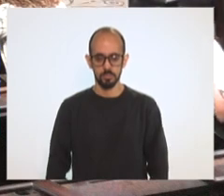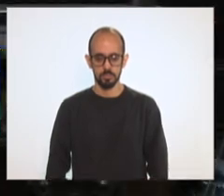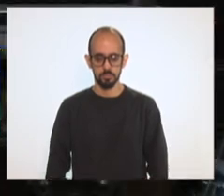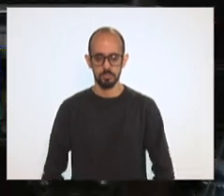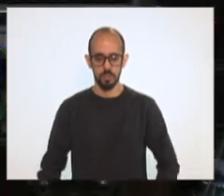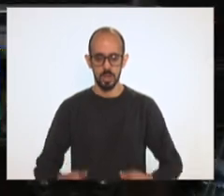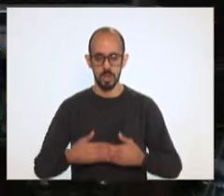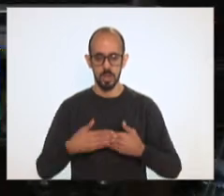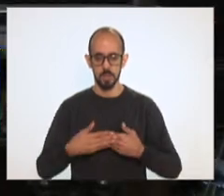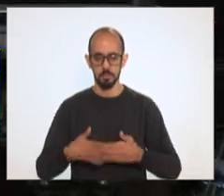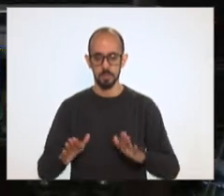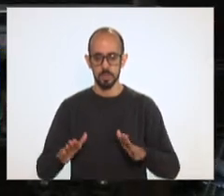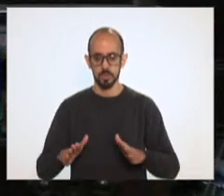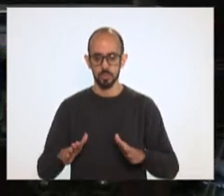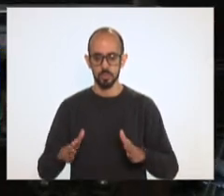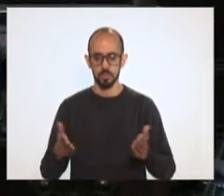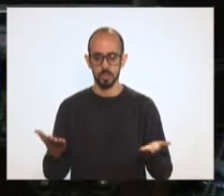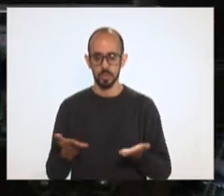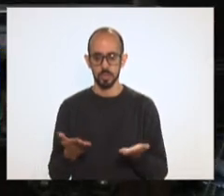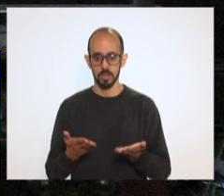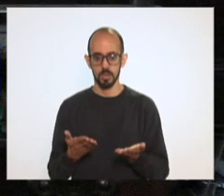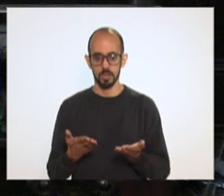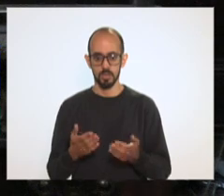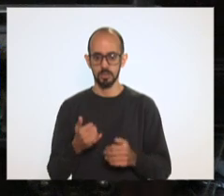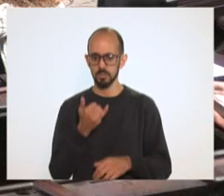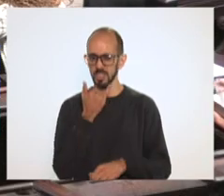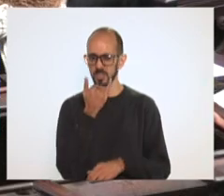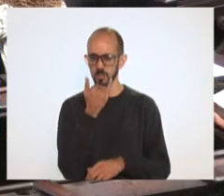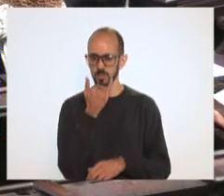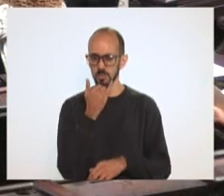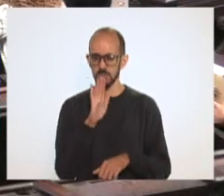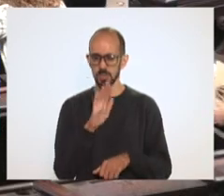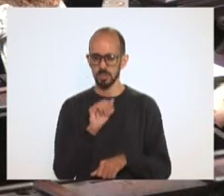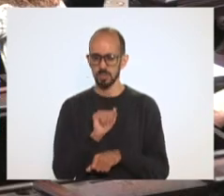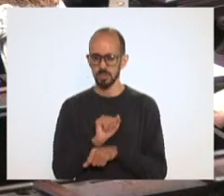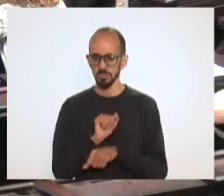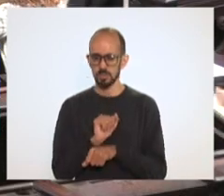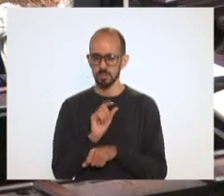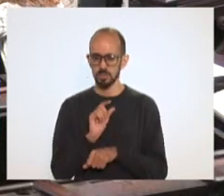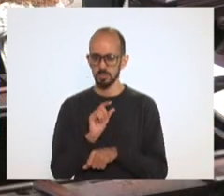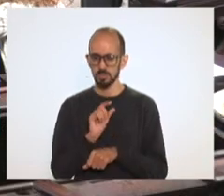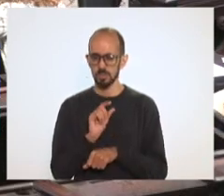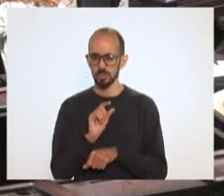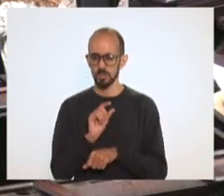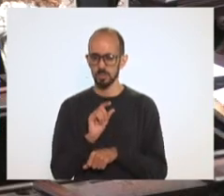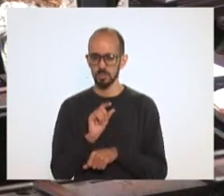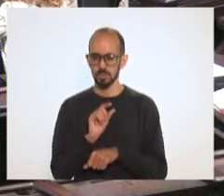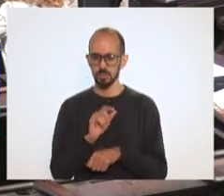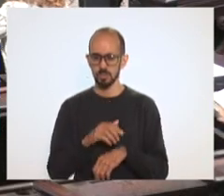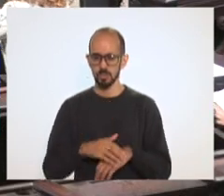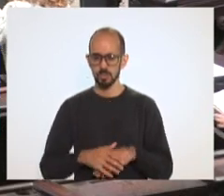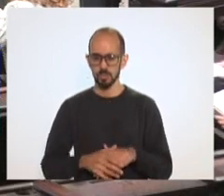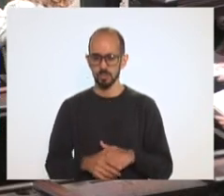havendo um número legal sobre a potência ah perdão vamos lá vamos lá está faltando uma lá traz de volta aqui